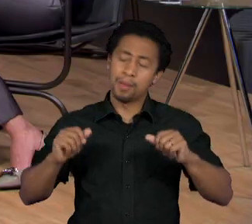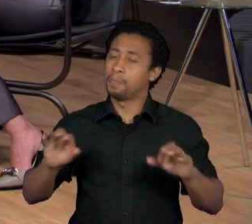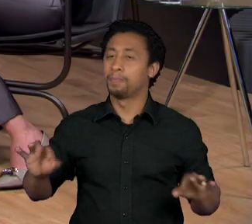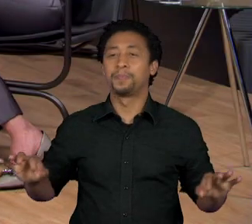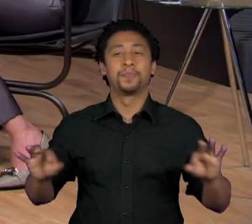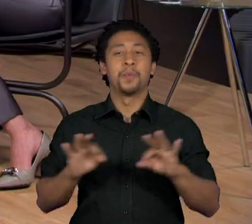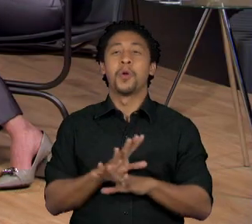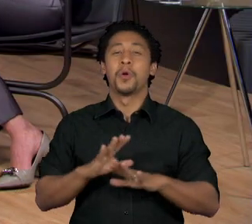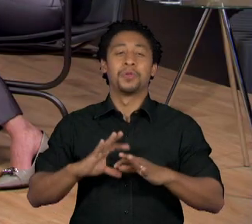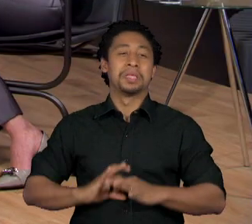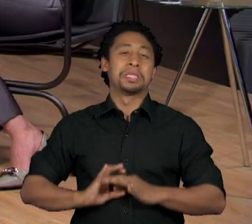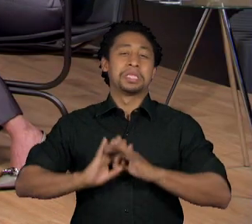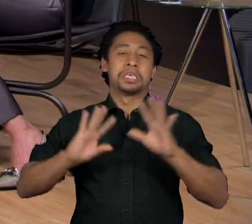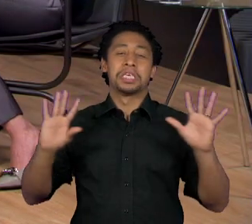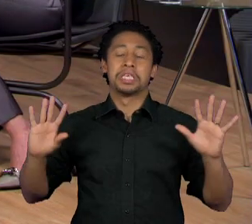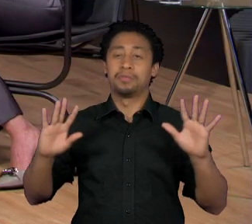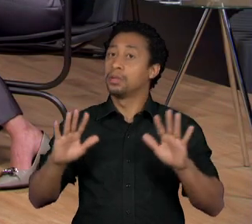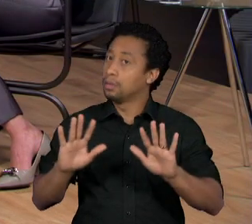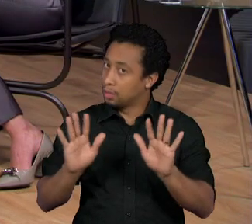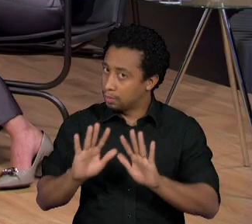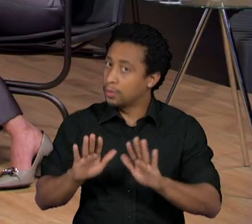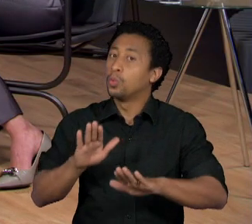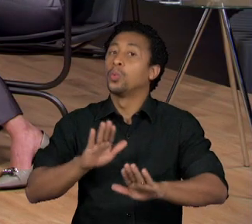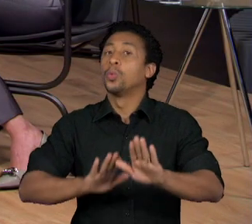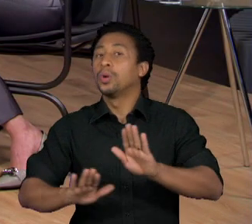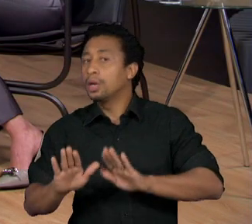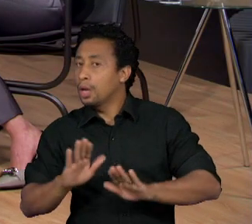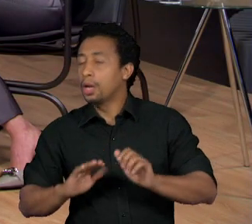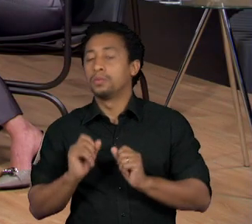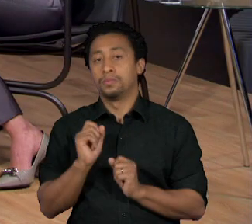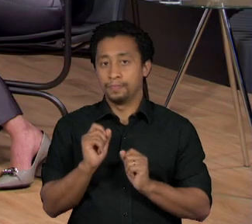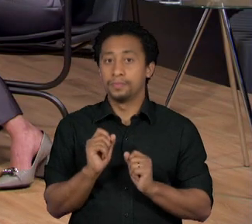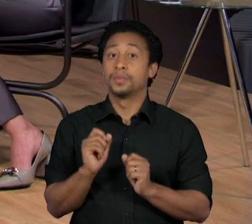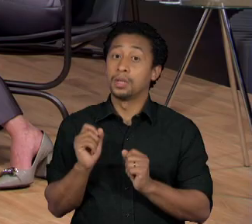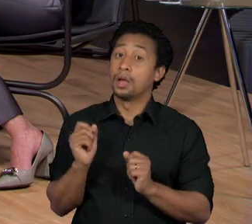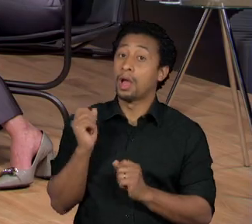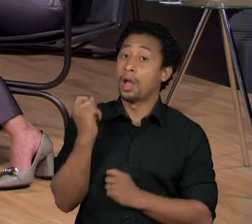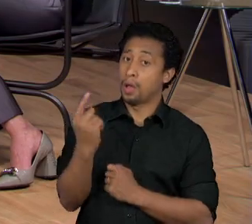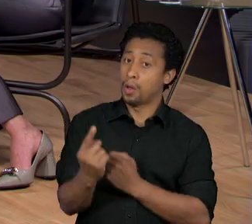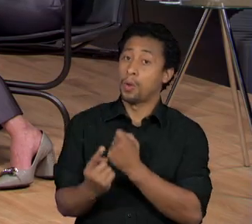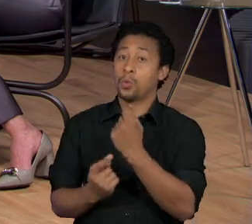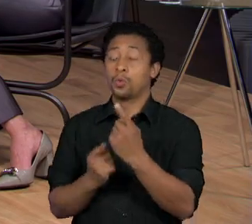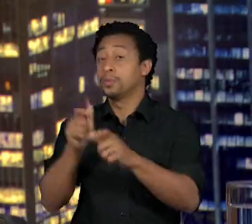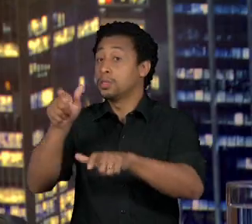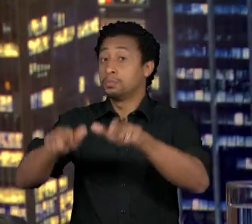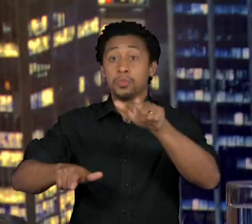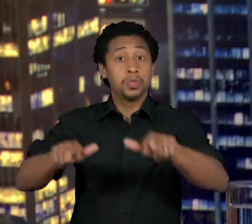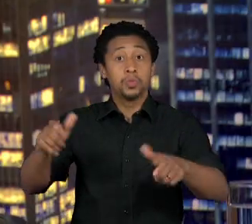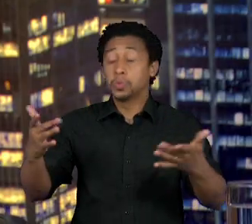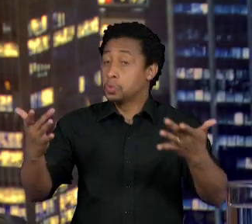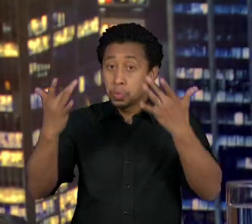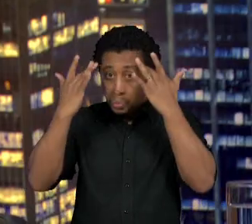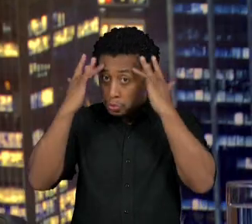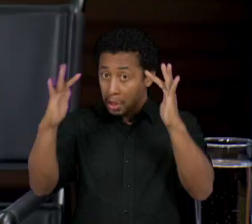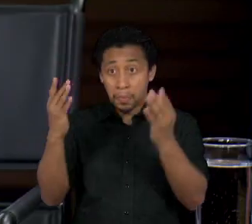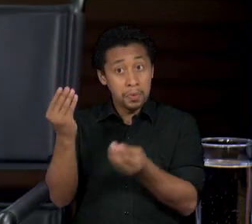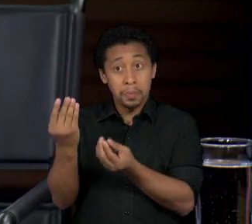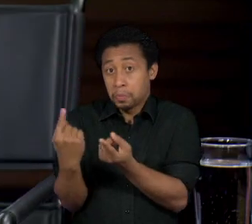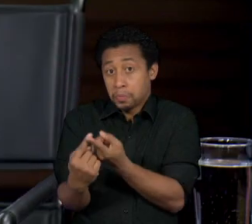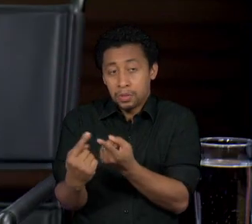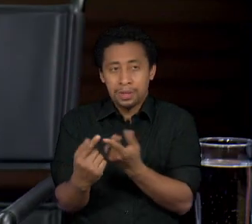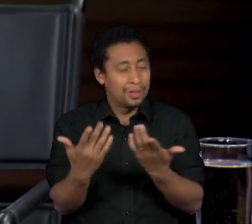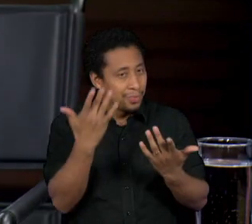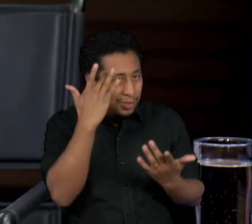gente vê que tem sim, para algumas pessoas, algumas sequelas, a gente não sabe ainda. A gente nunca sabe como o organismo vai reagir. Não sabe, essa